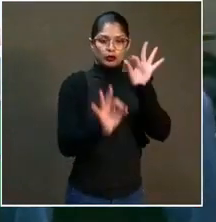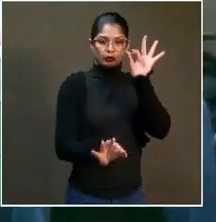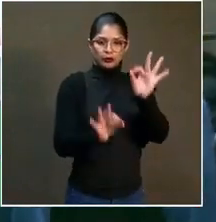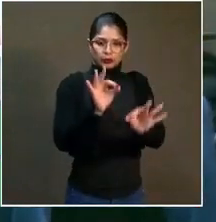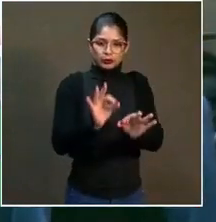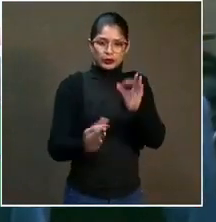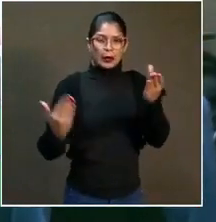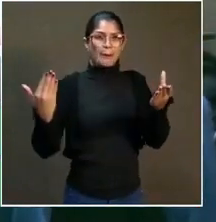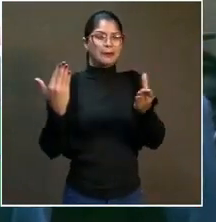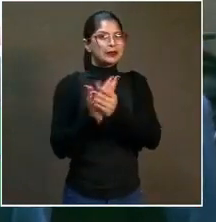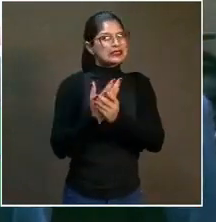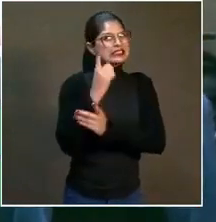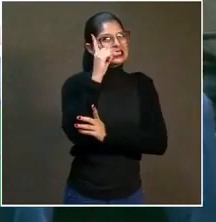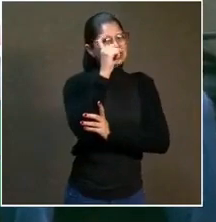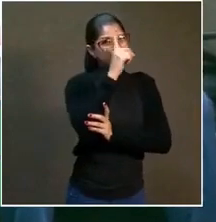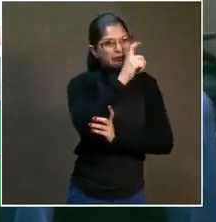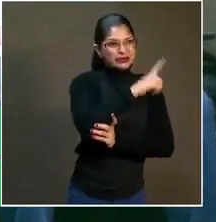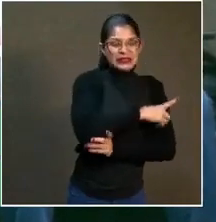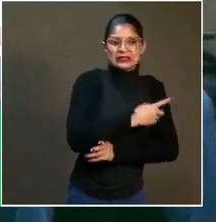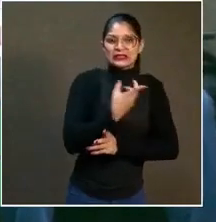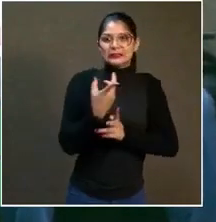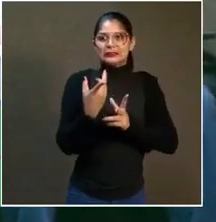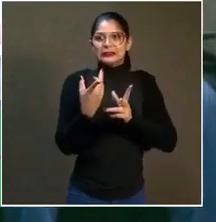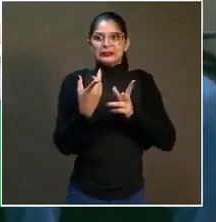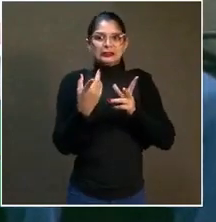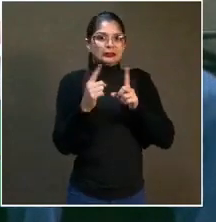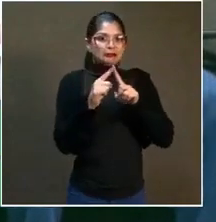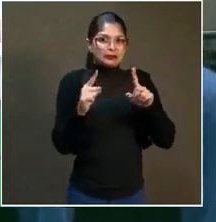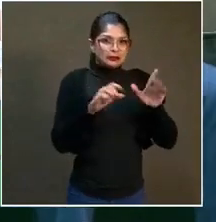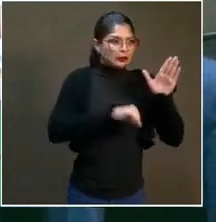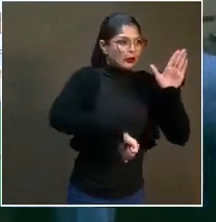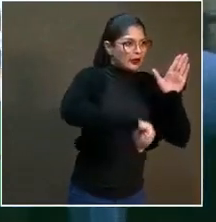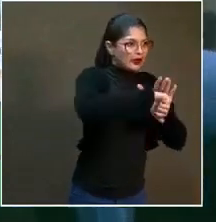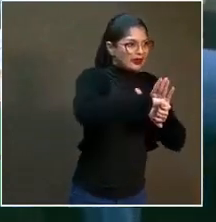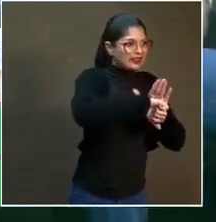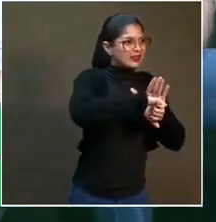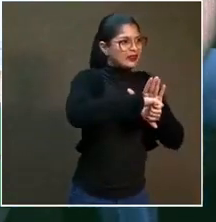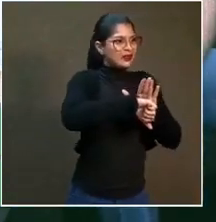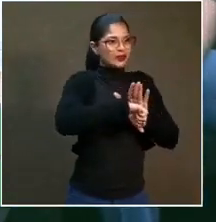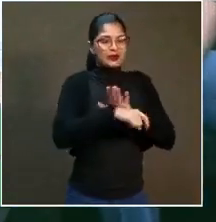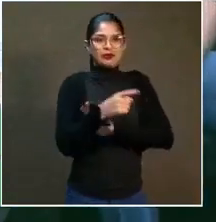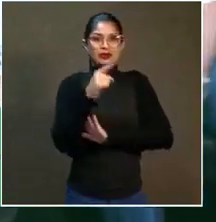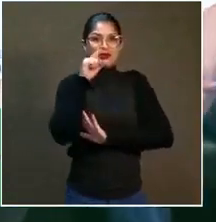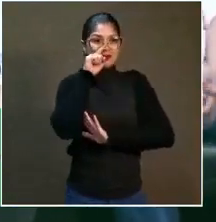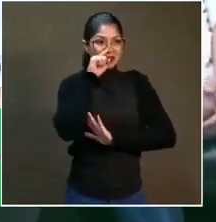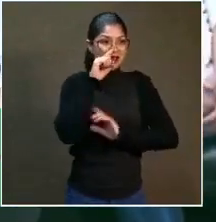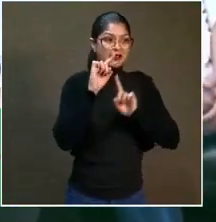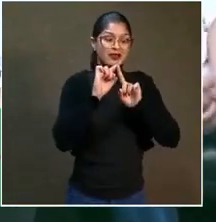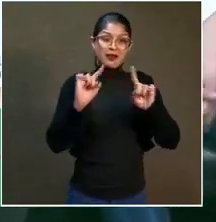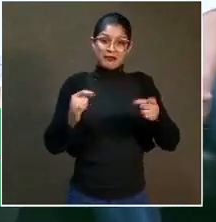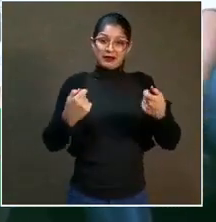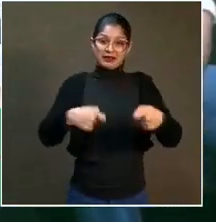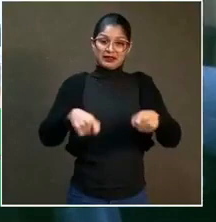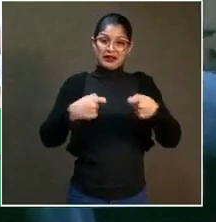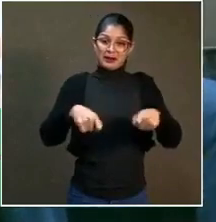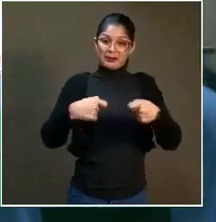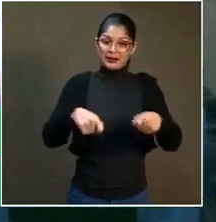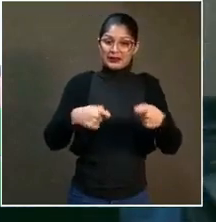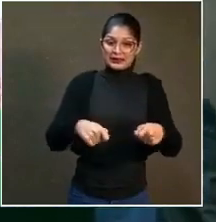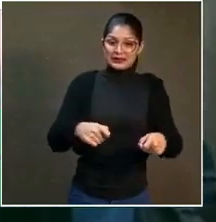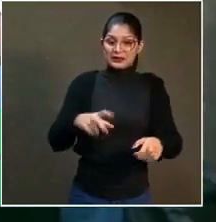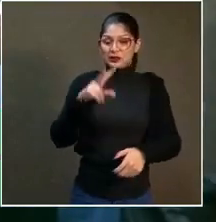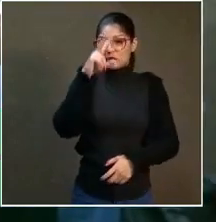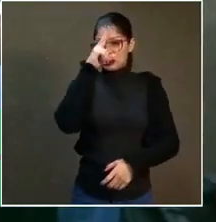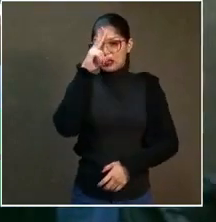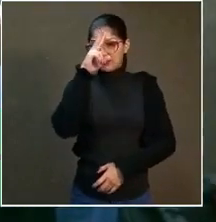processo difícil, complexo, um crime grave. Mas é preciso registrar a importância de cada um que hoje